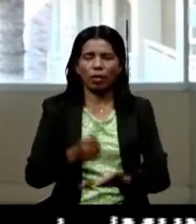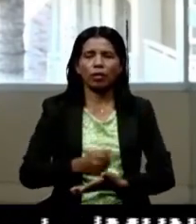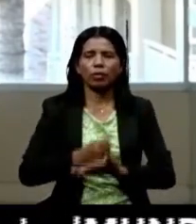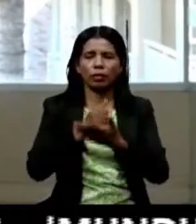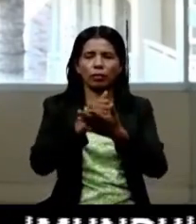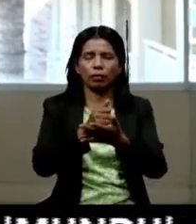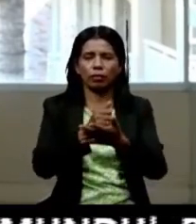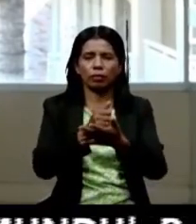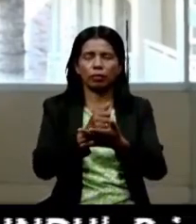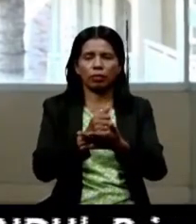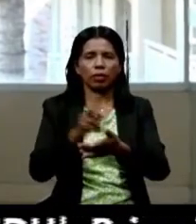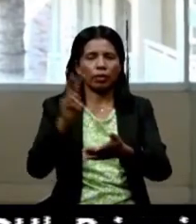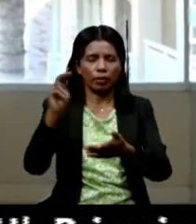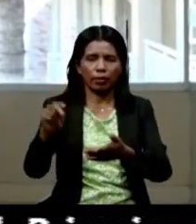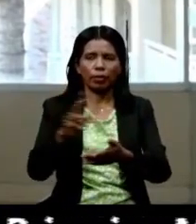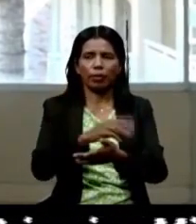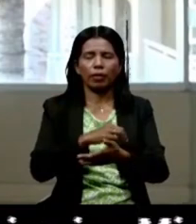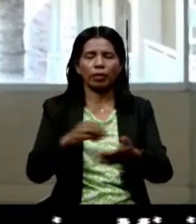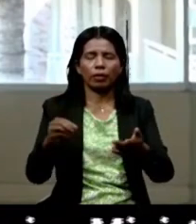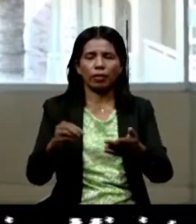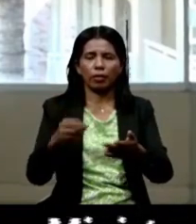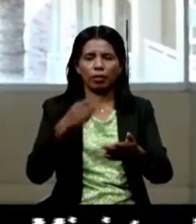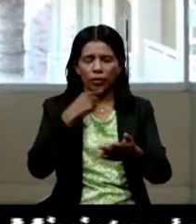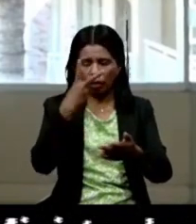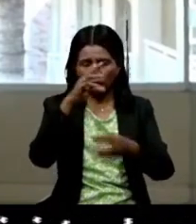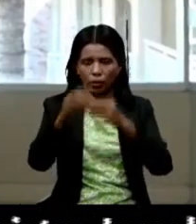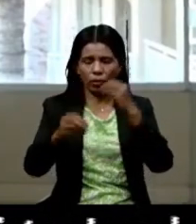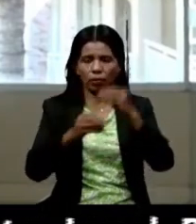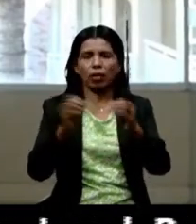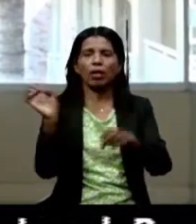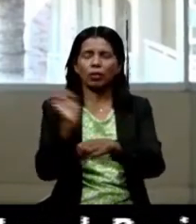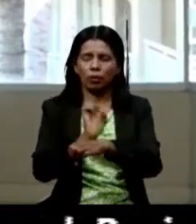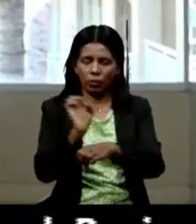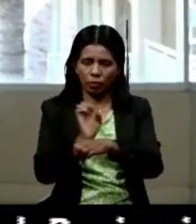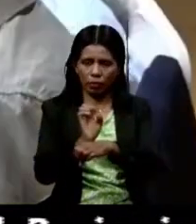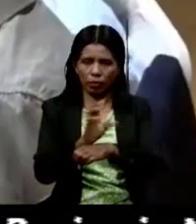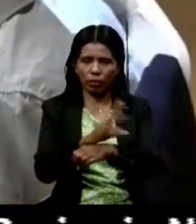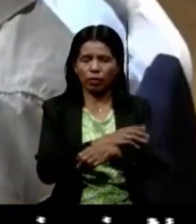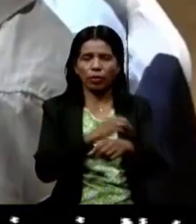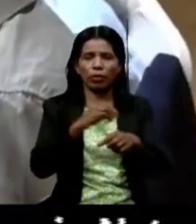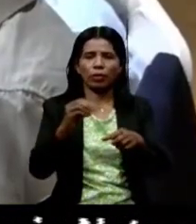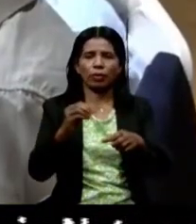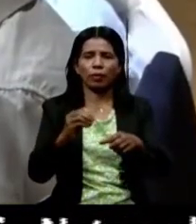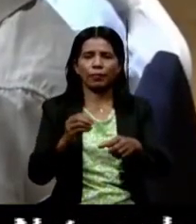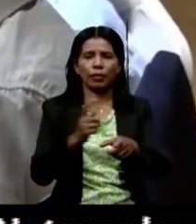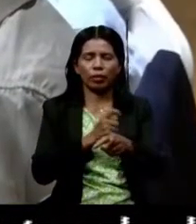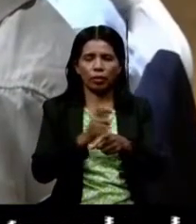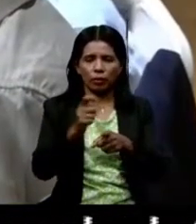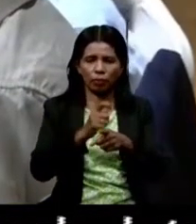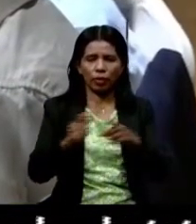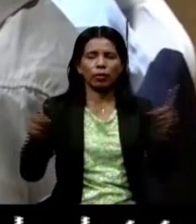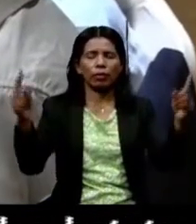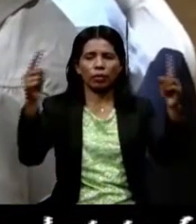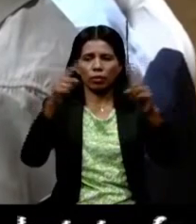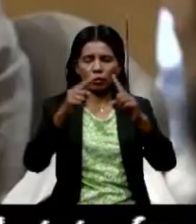ninha aspiração, no diversificação ba economia, no treinamento,